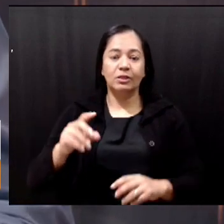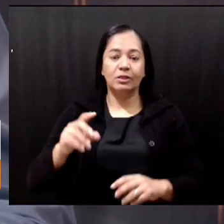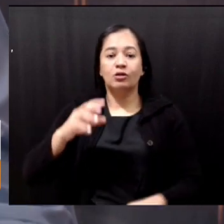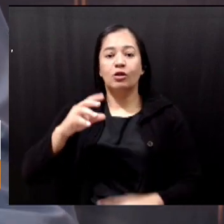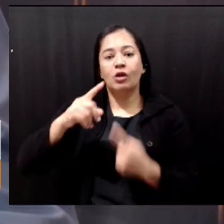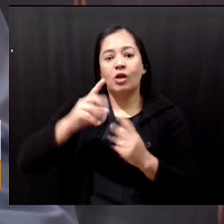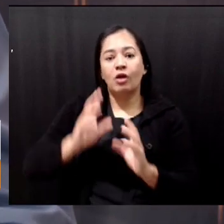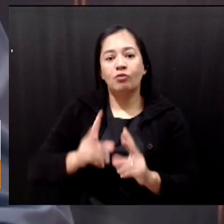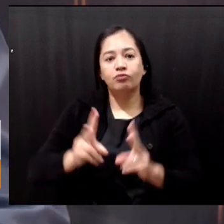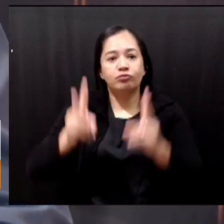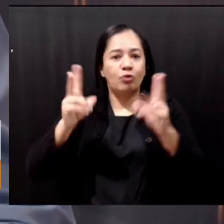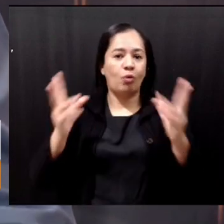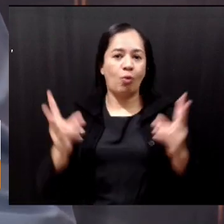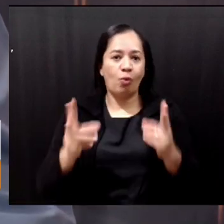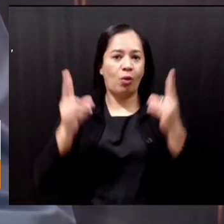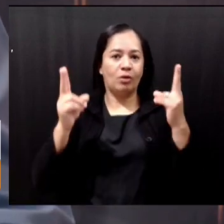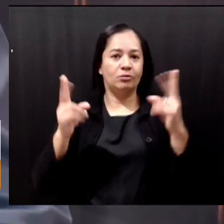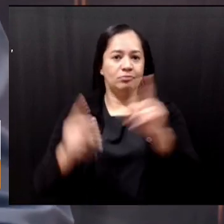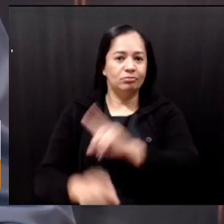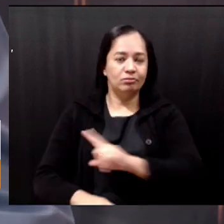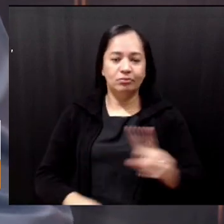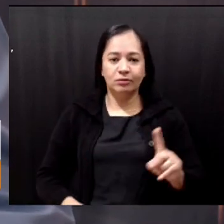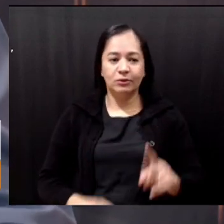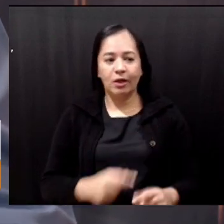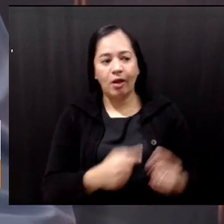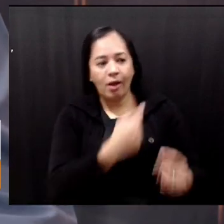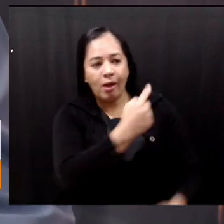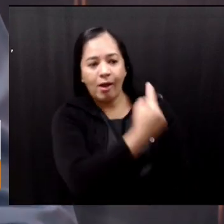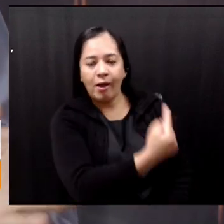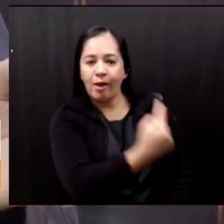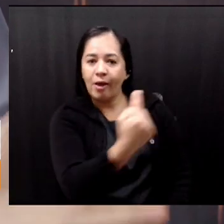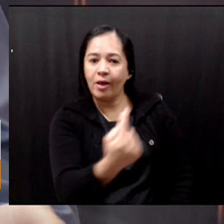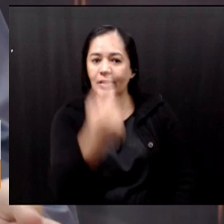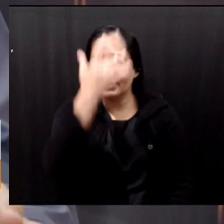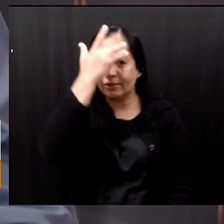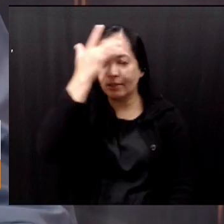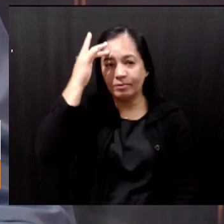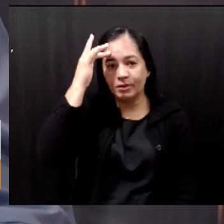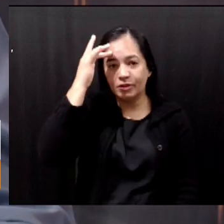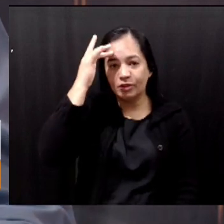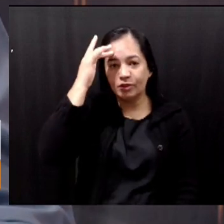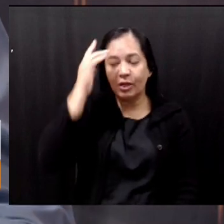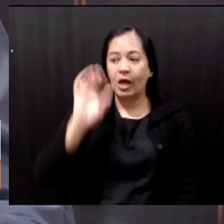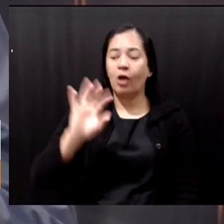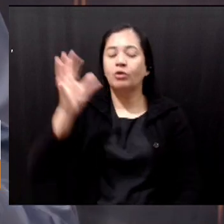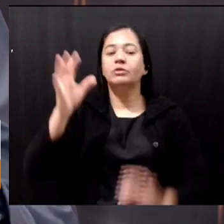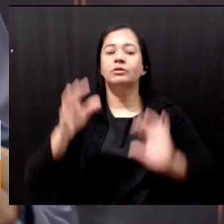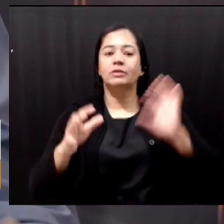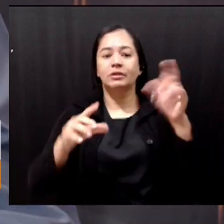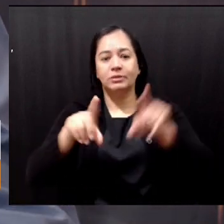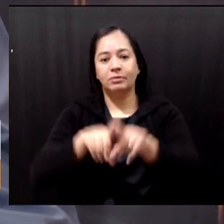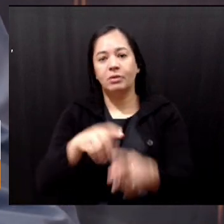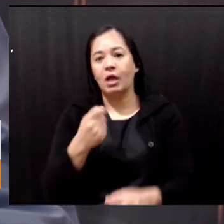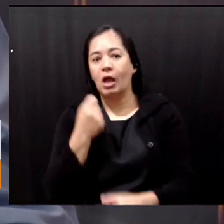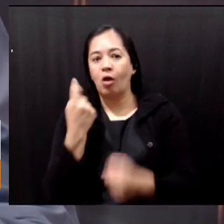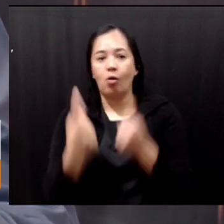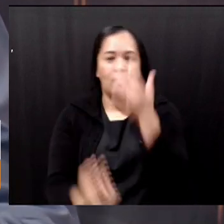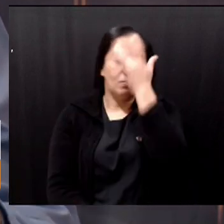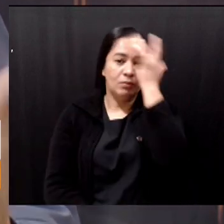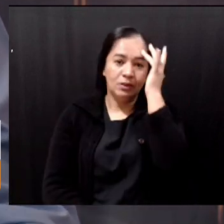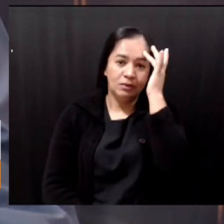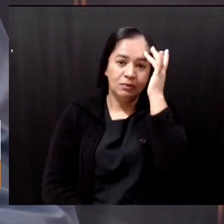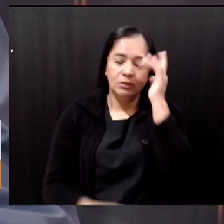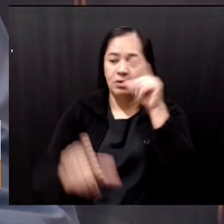Então cada pessoa, cada situação vai ter. Tem pessoas que vai ser uma dependência emocional